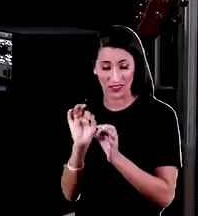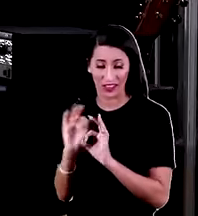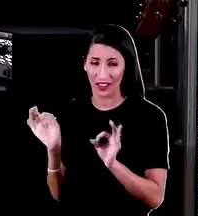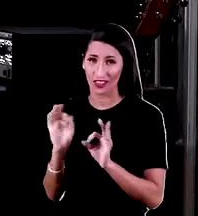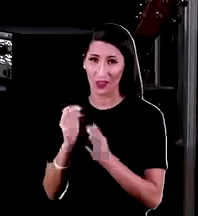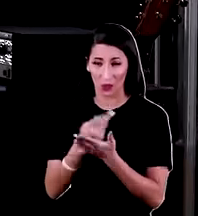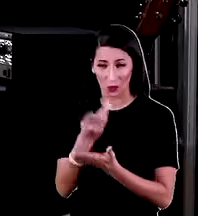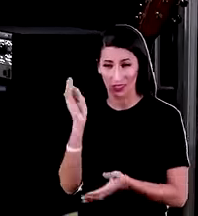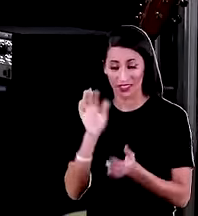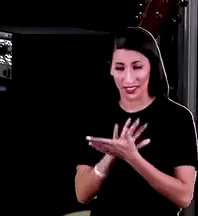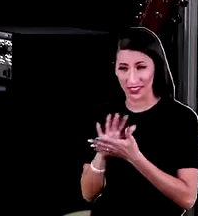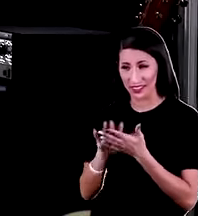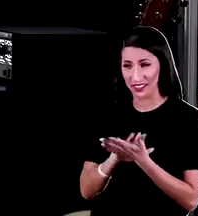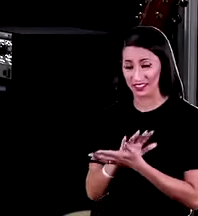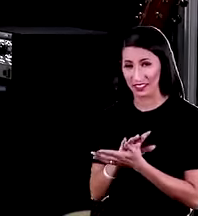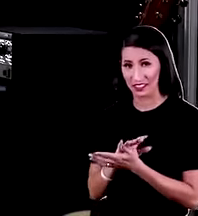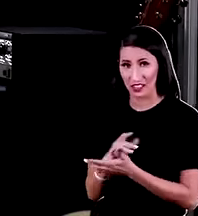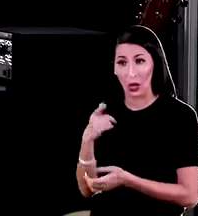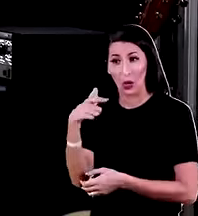E outra coisa.